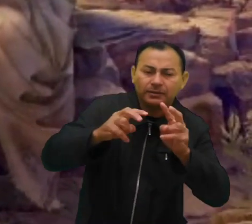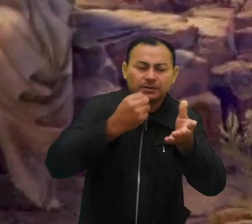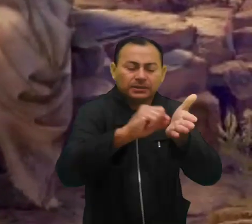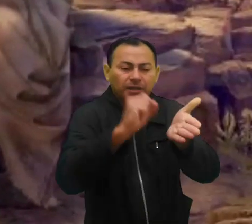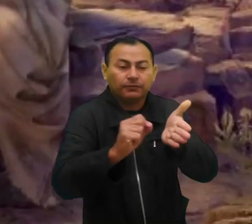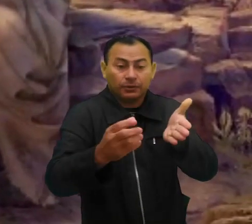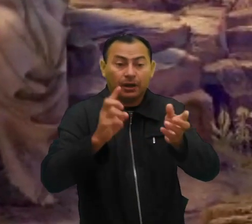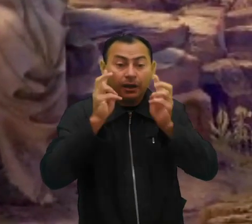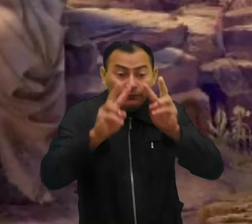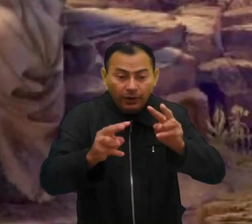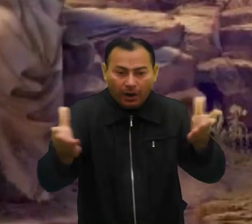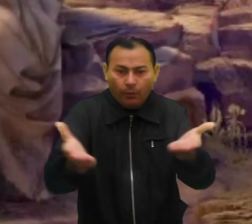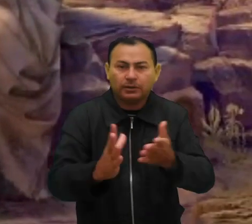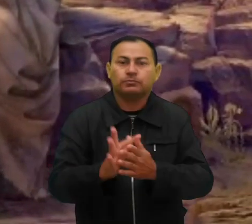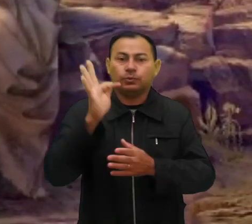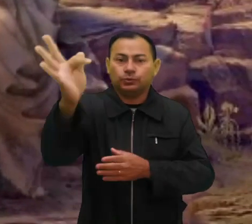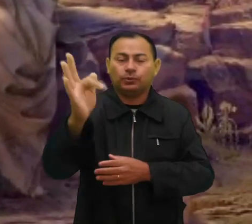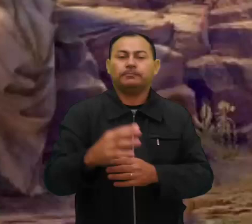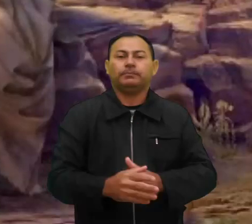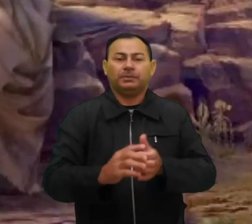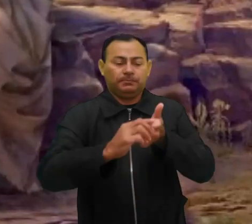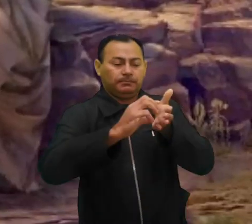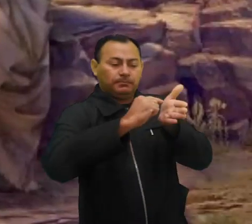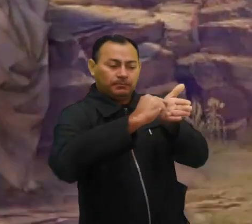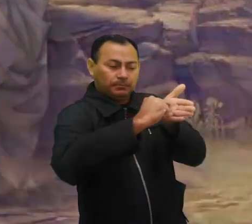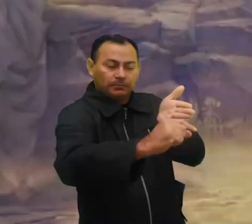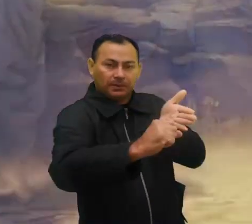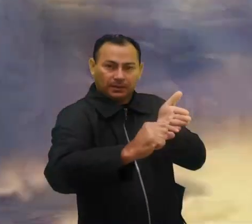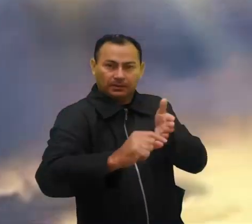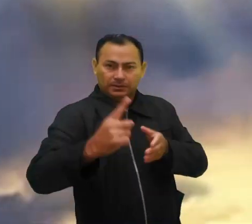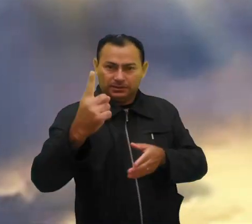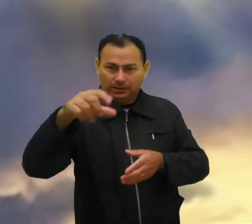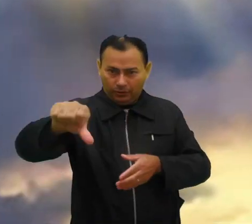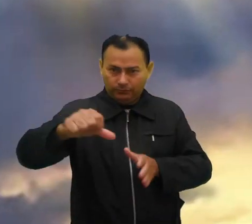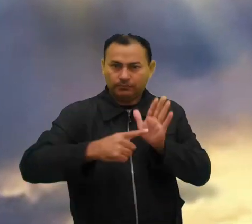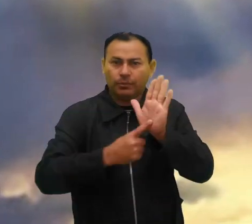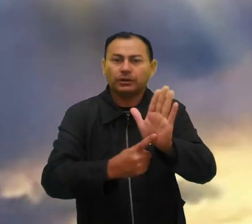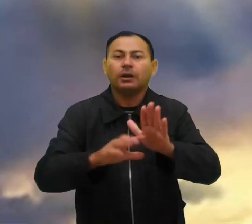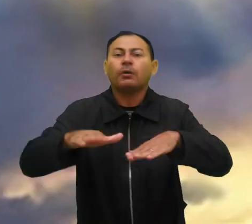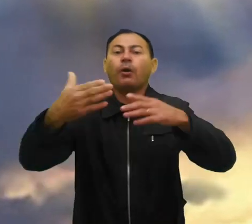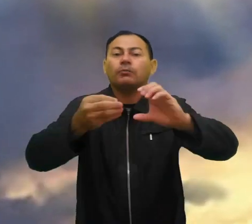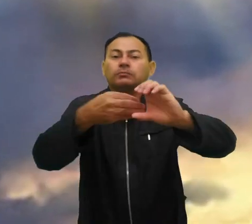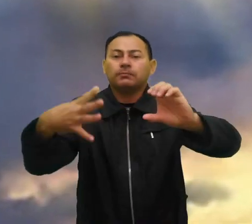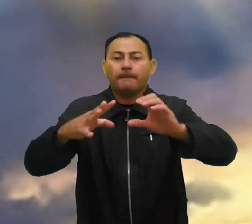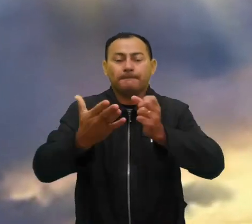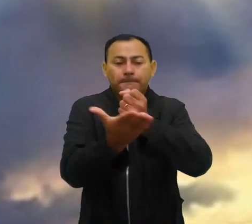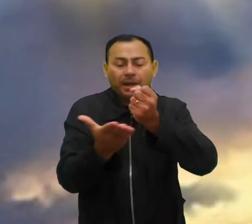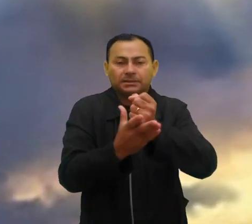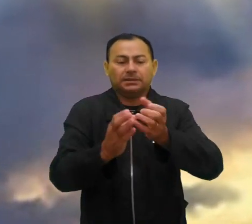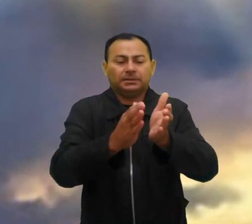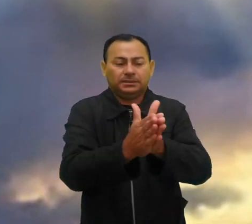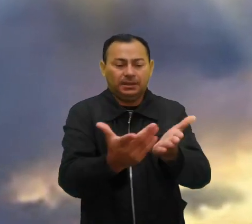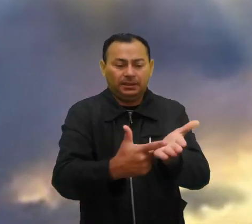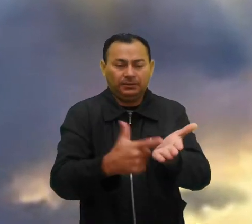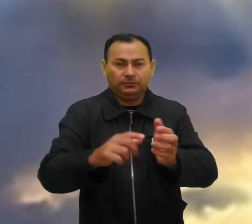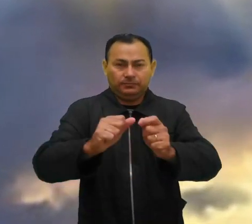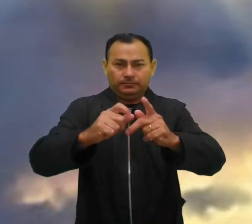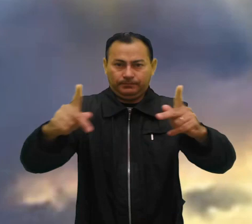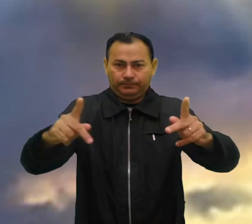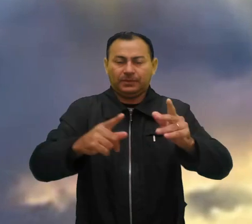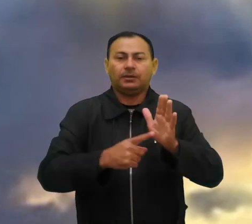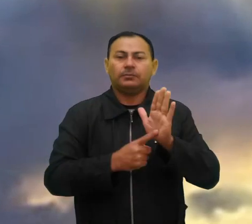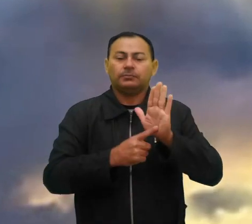presentes como as que acontecerão. Este versículo nos mostra qual é a característica básica deste livro, e